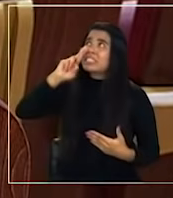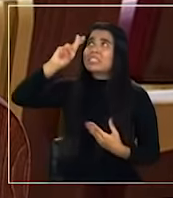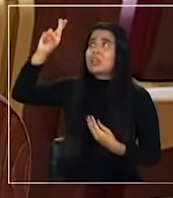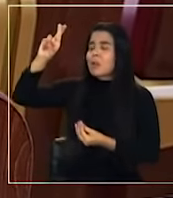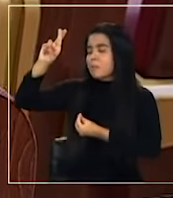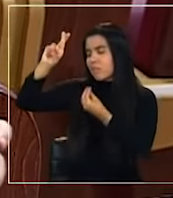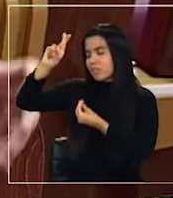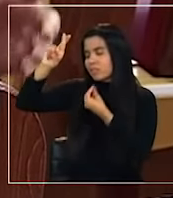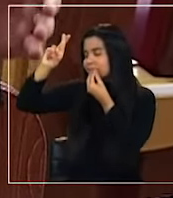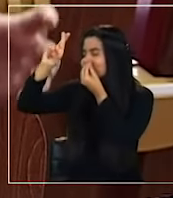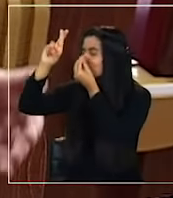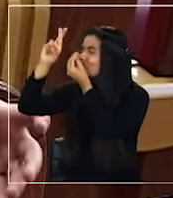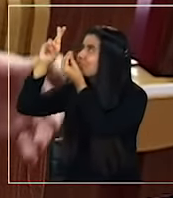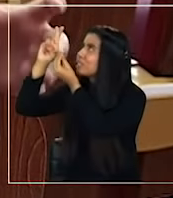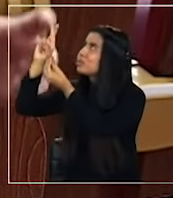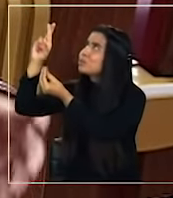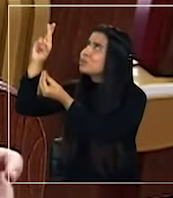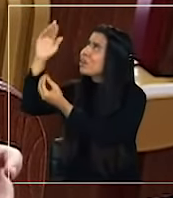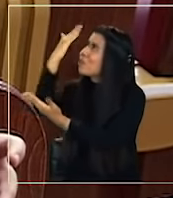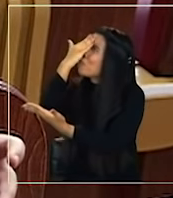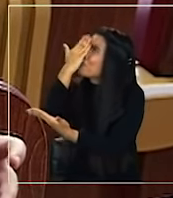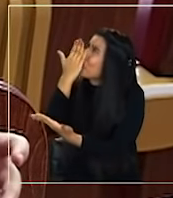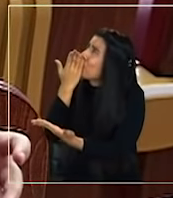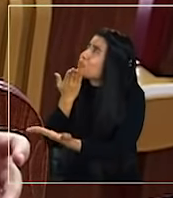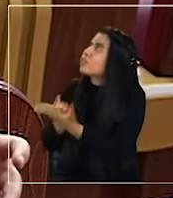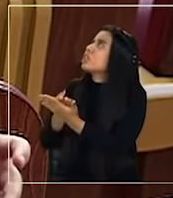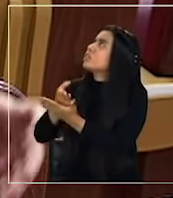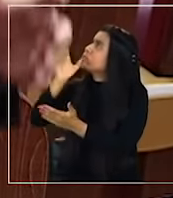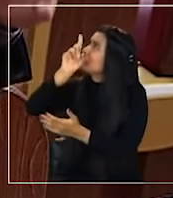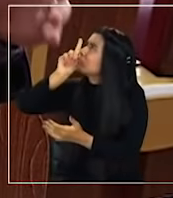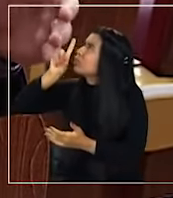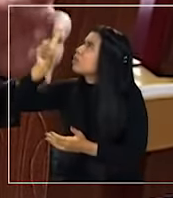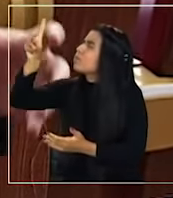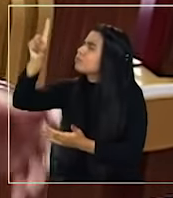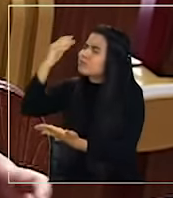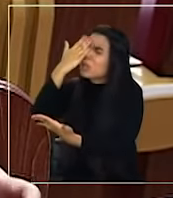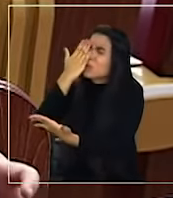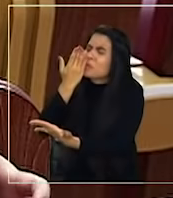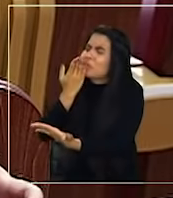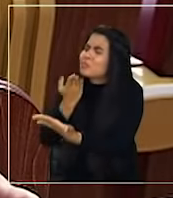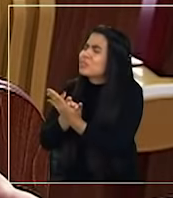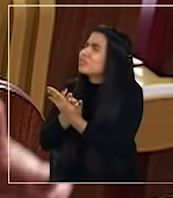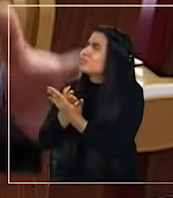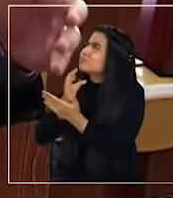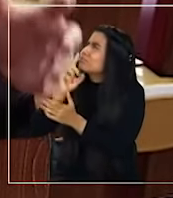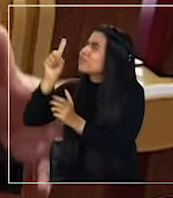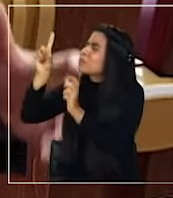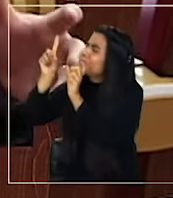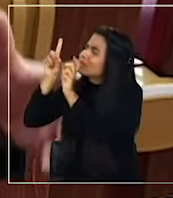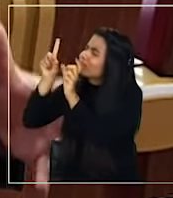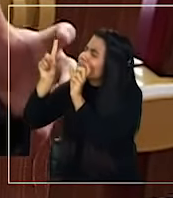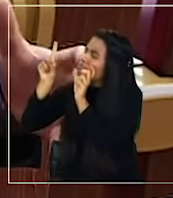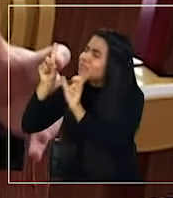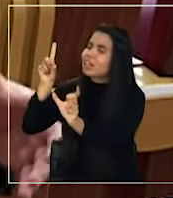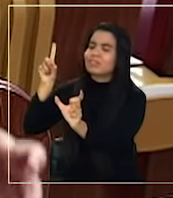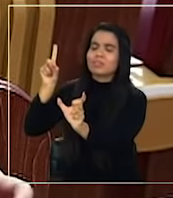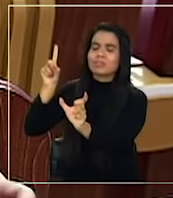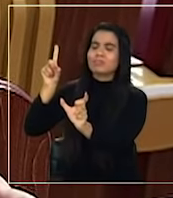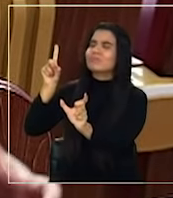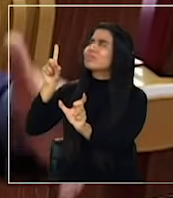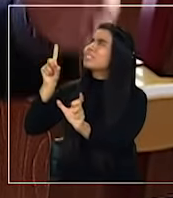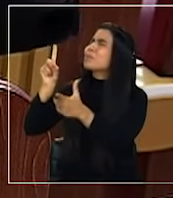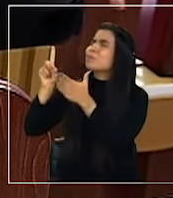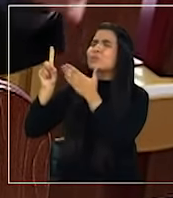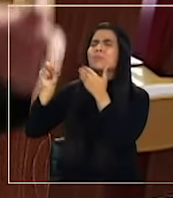mãos. Senhor, eu confio em ti, eu confio na tua palavra. A tua palavra para mim vale mais do que